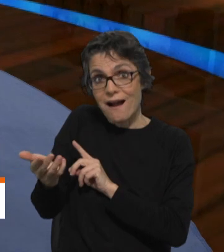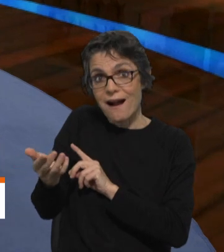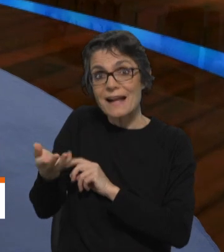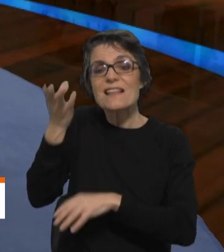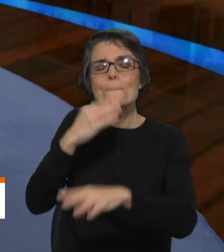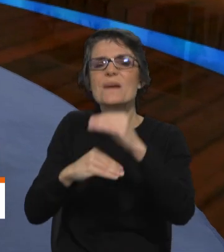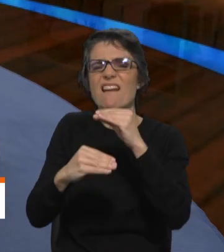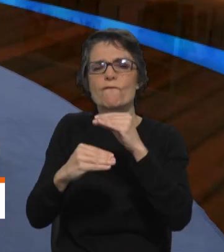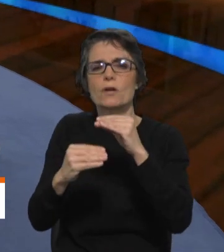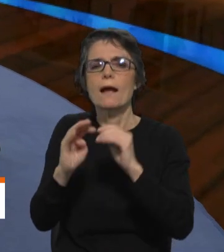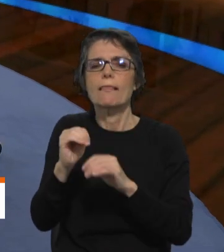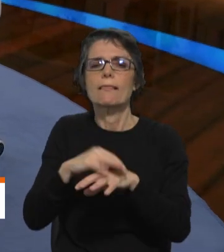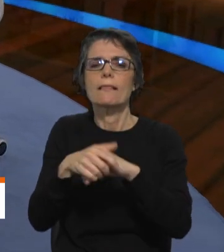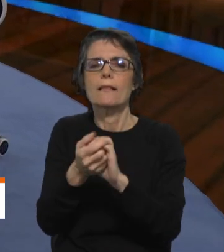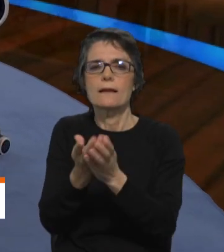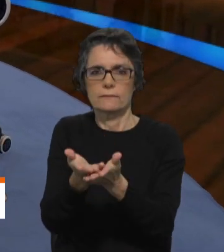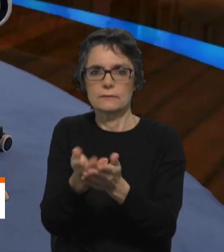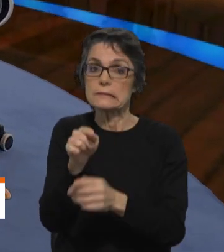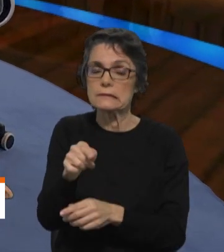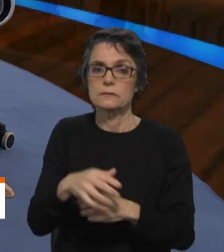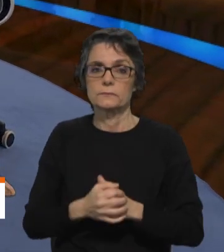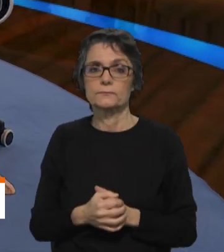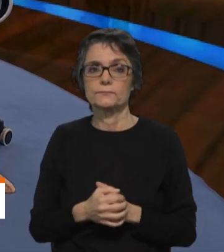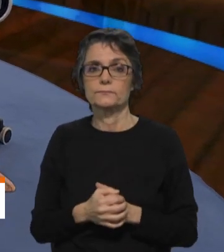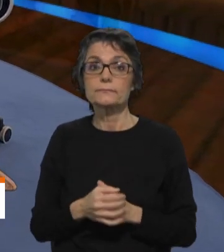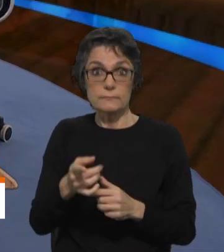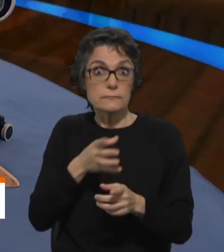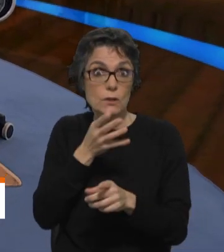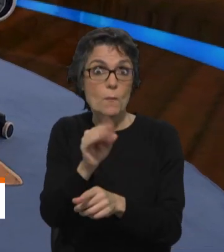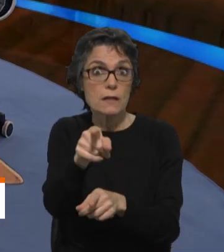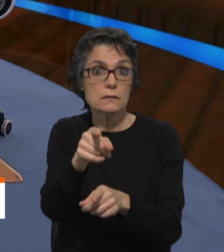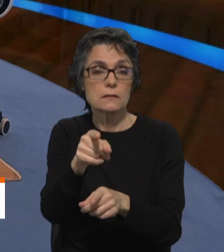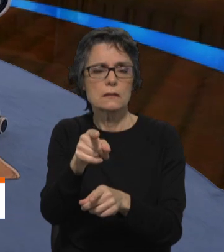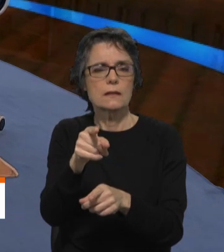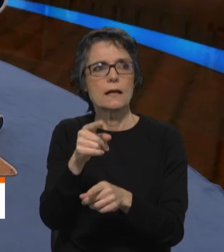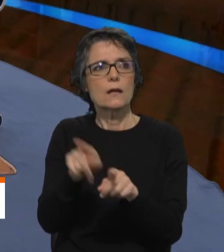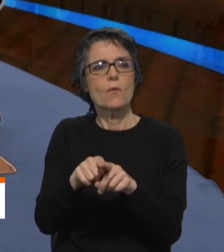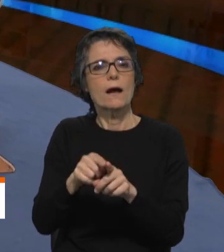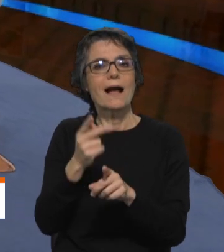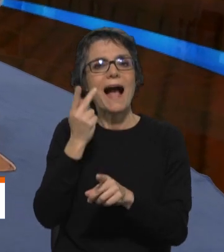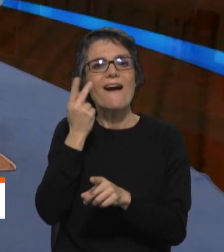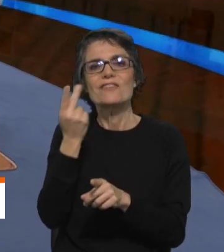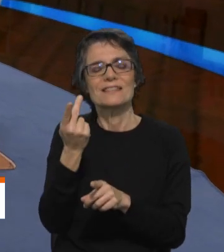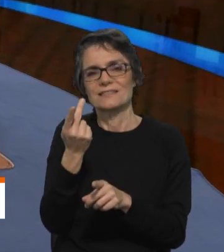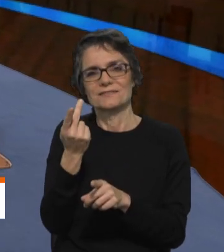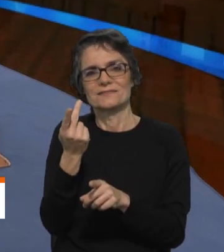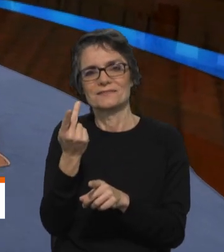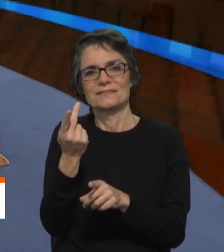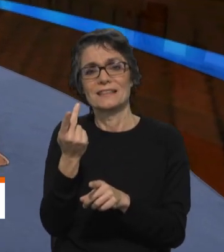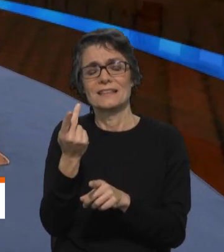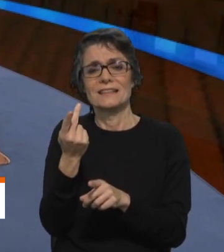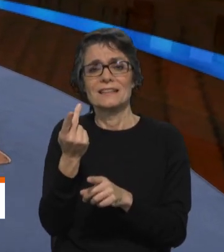propagandeados, mas que existem. Aliás, eu arriscar-me a dizer, a vida como tal, não existiria se não